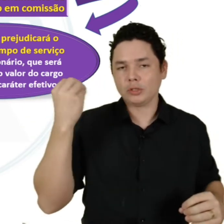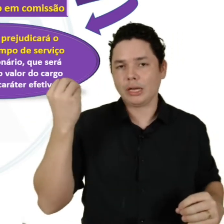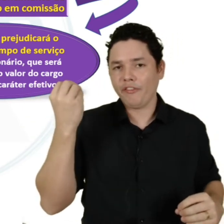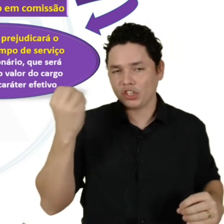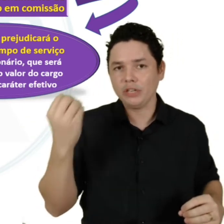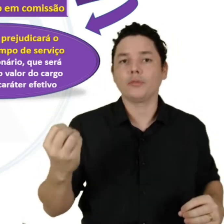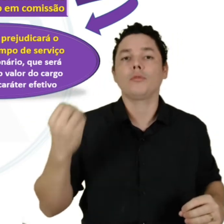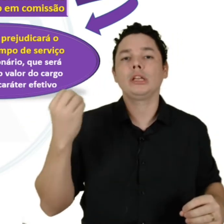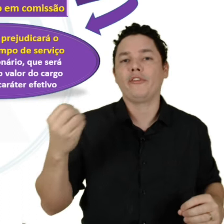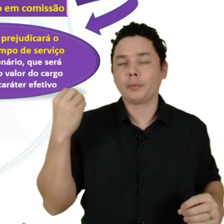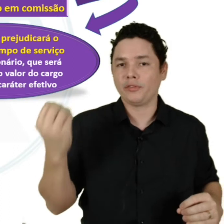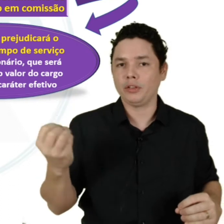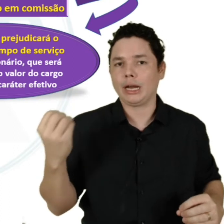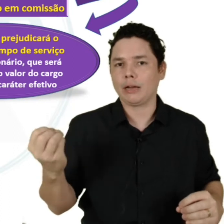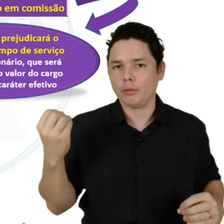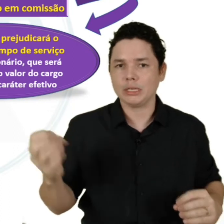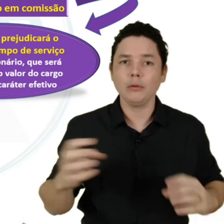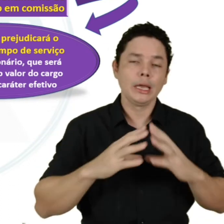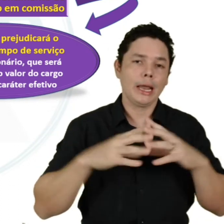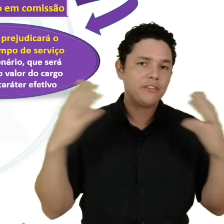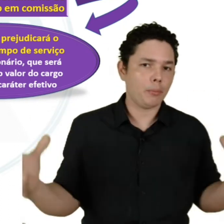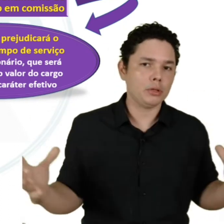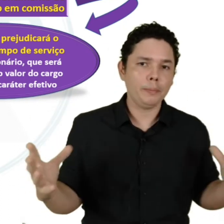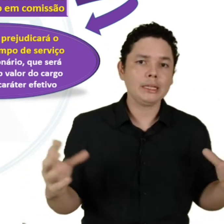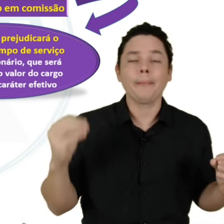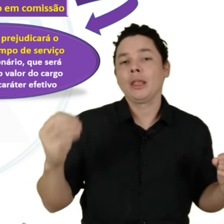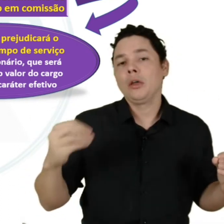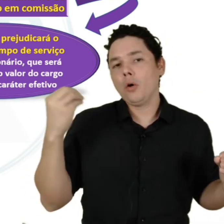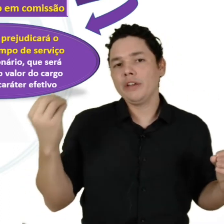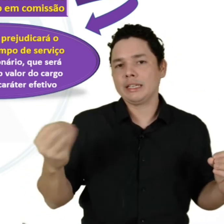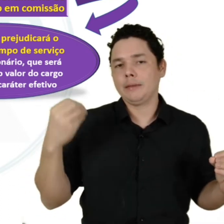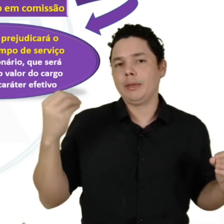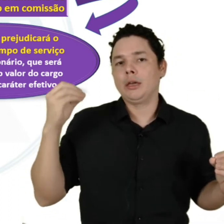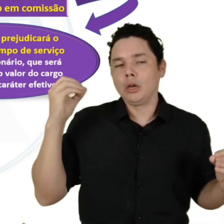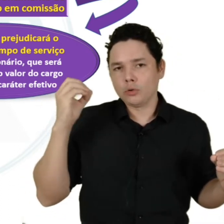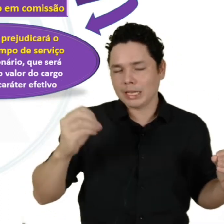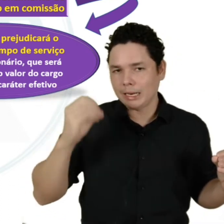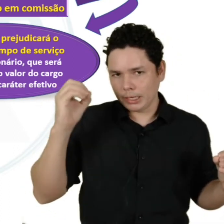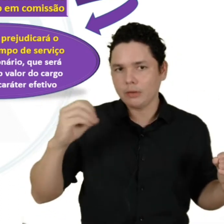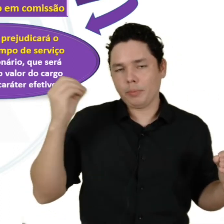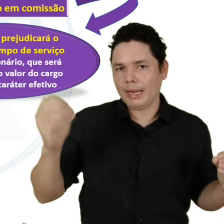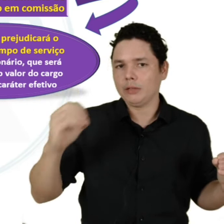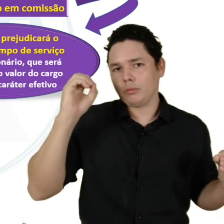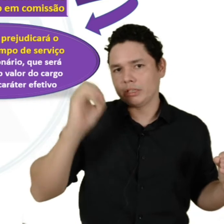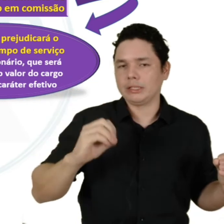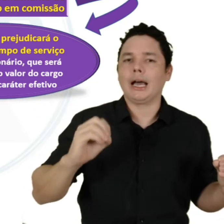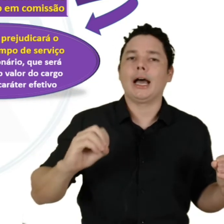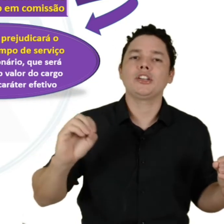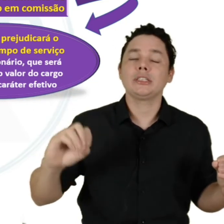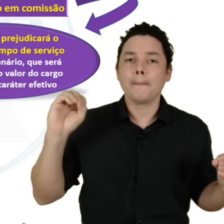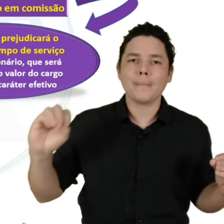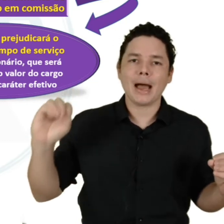o funcionário efetivo, quando ele for provido em cargo em comissão, ele vai poder optar. Ou ele vai receber o salário dele completo, com as